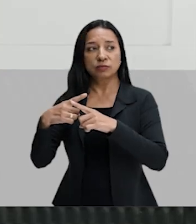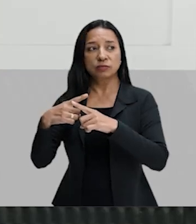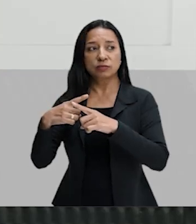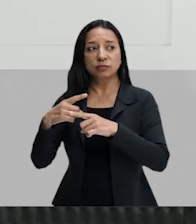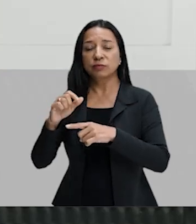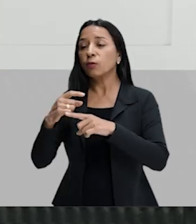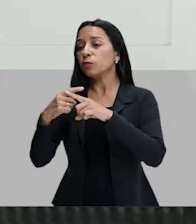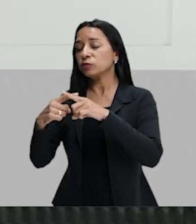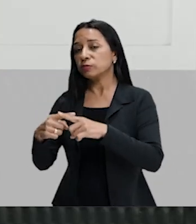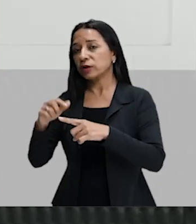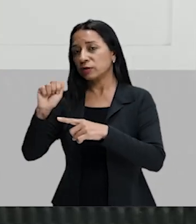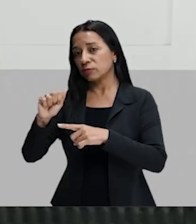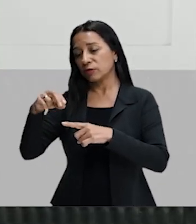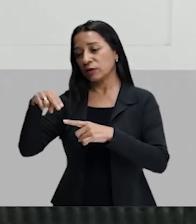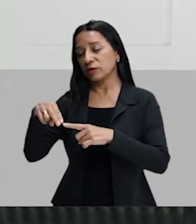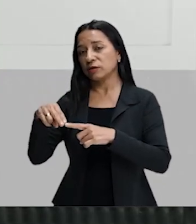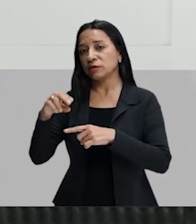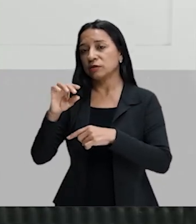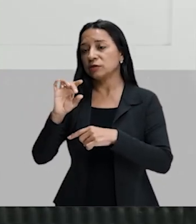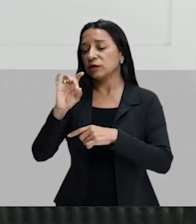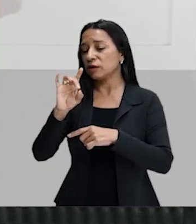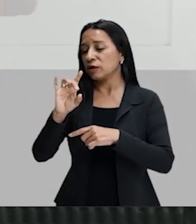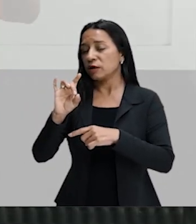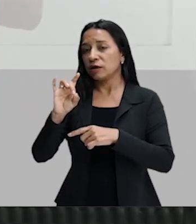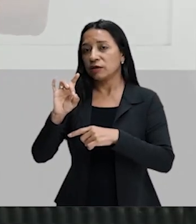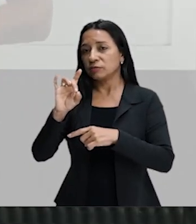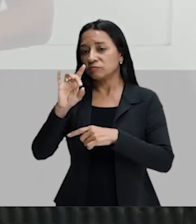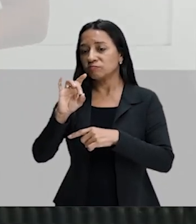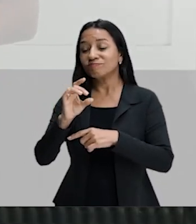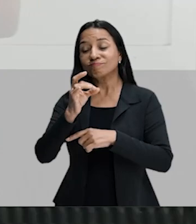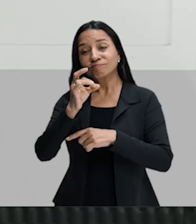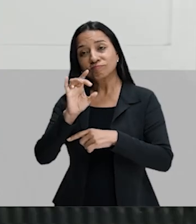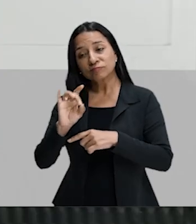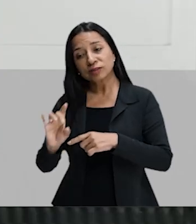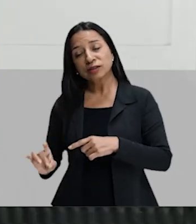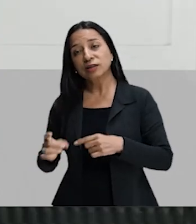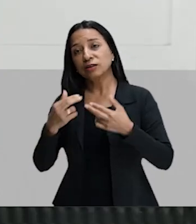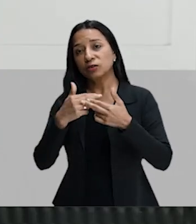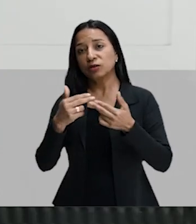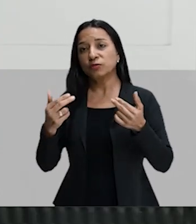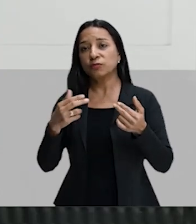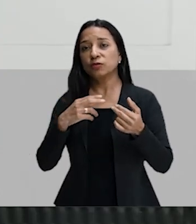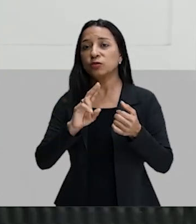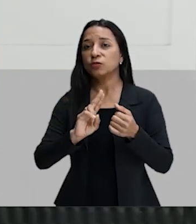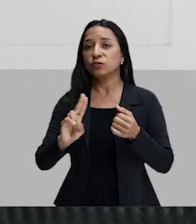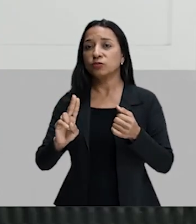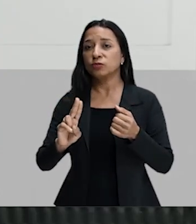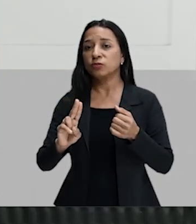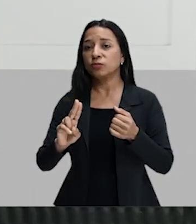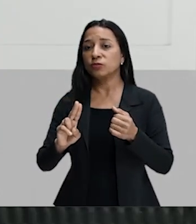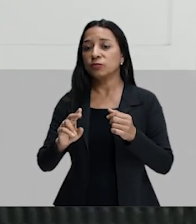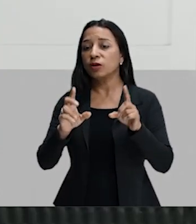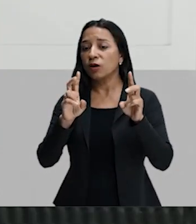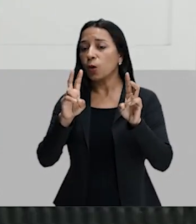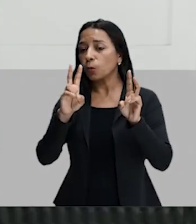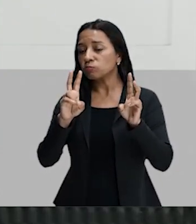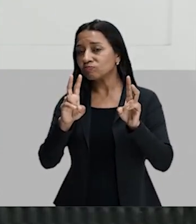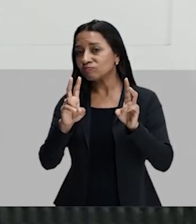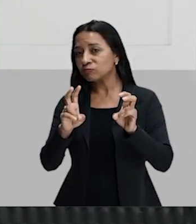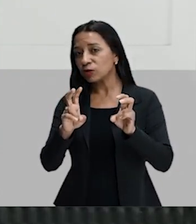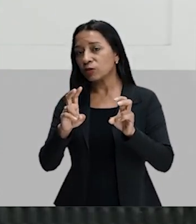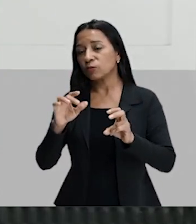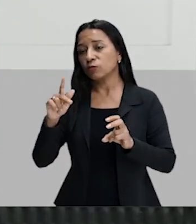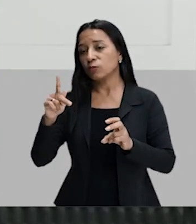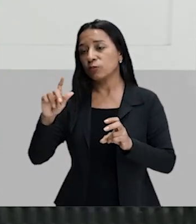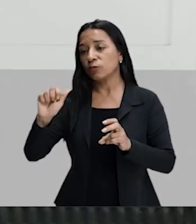a n menos 1, cada elemento desse é chamado de termo do polinômio. É um termo do polinômio.